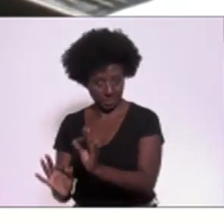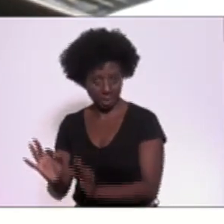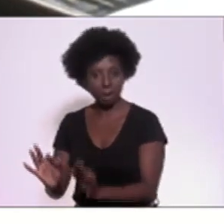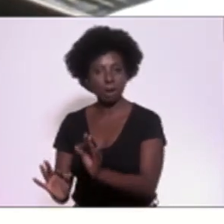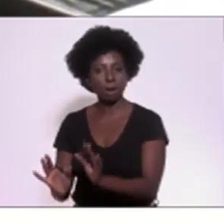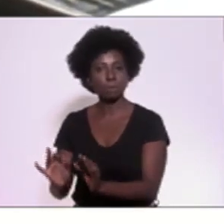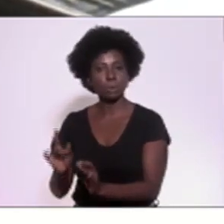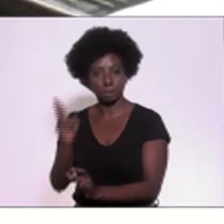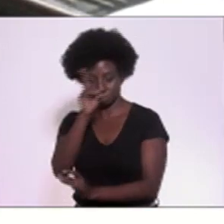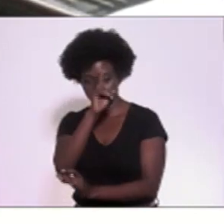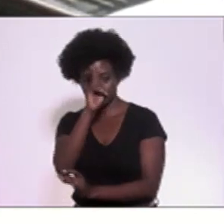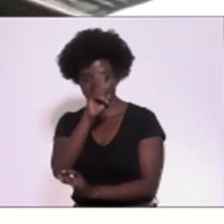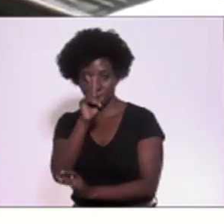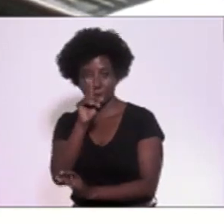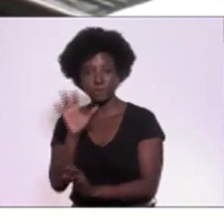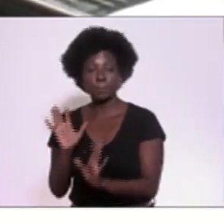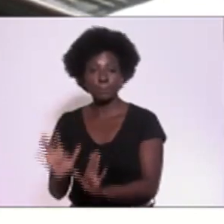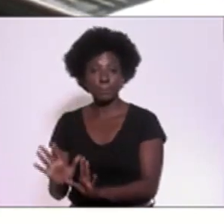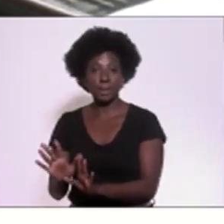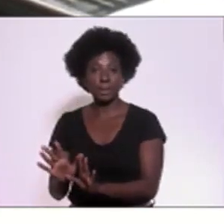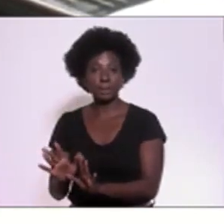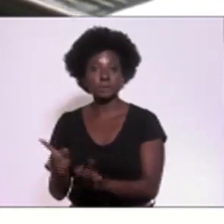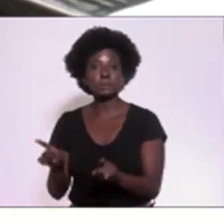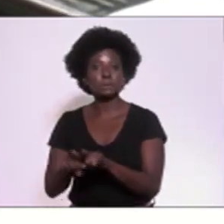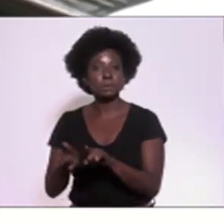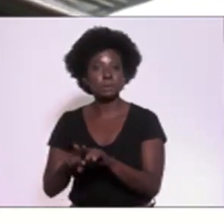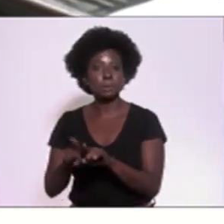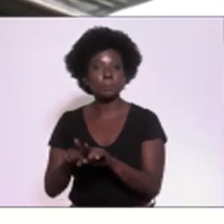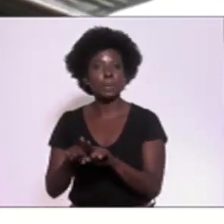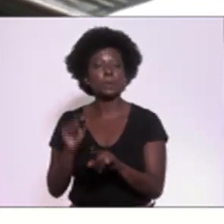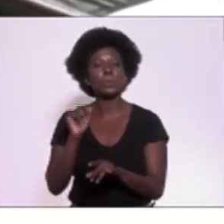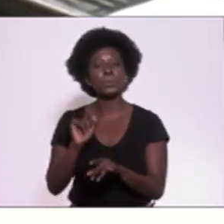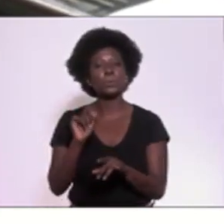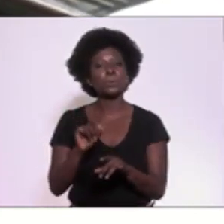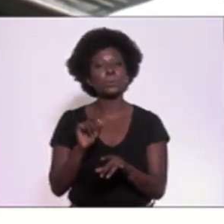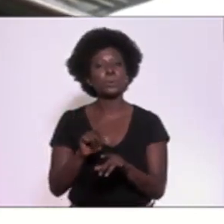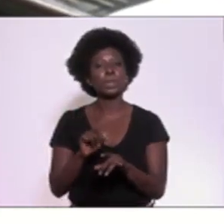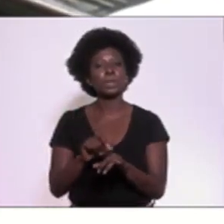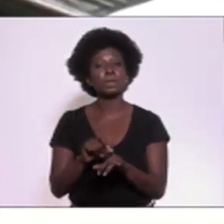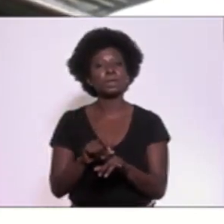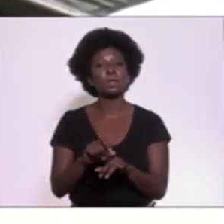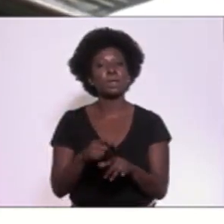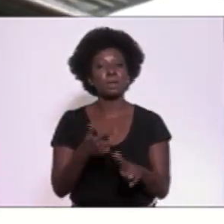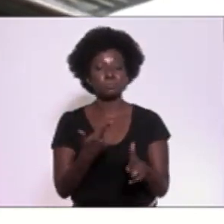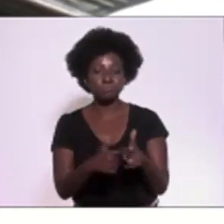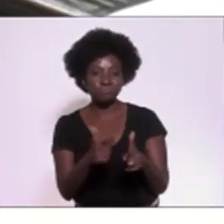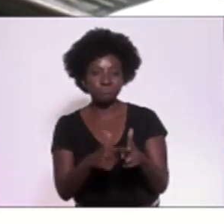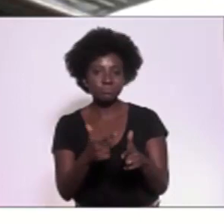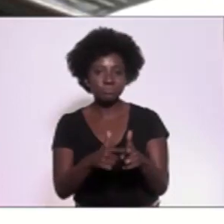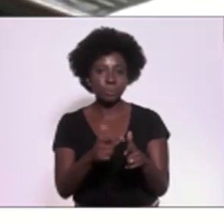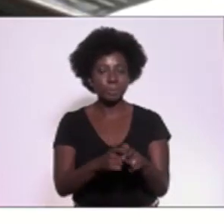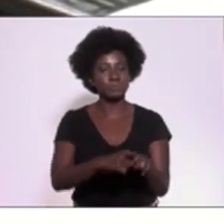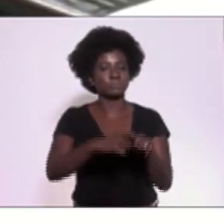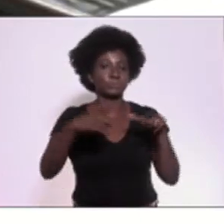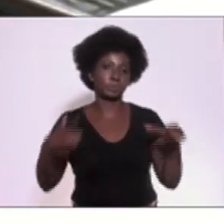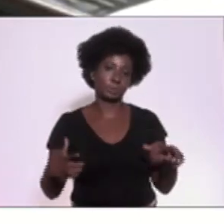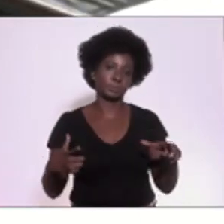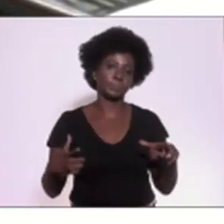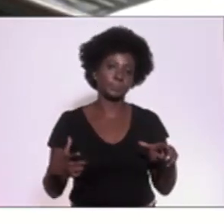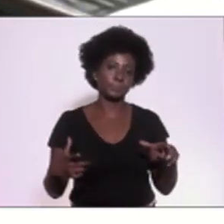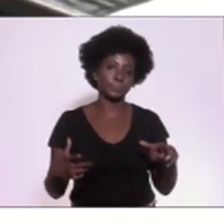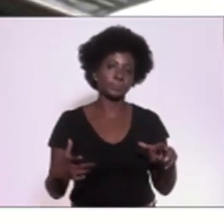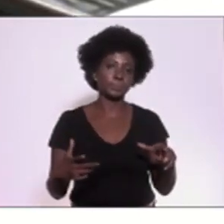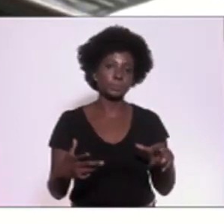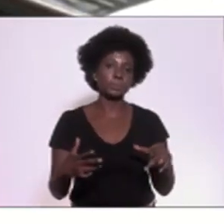histórica, que acabe agravando um problema em termos de políticas públicas, que é de educação. Então, me somo a Vossa Excelência